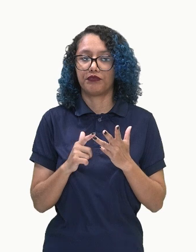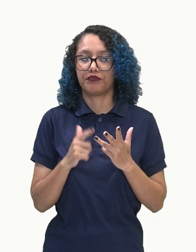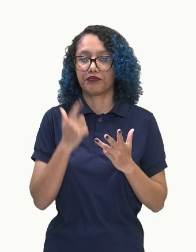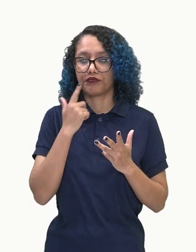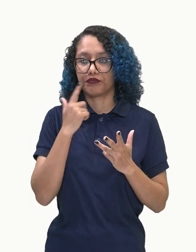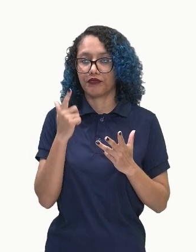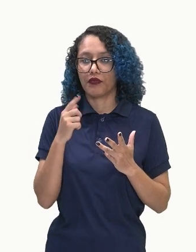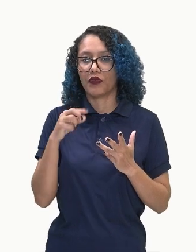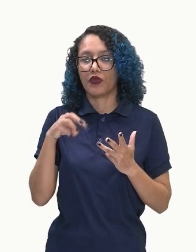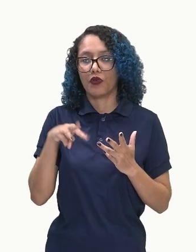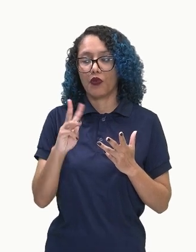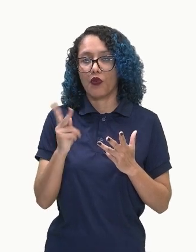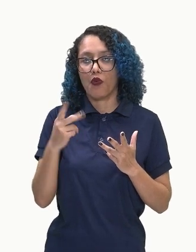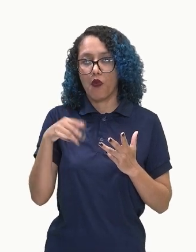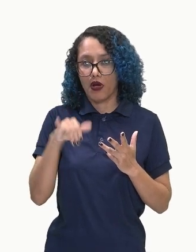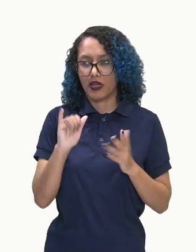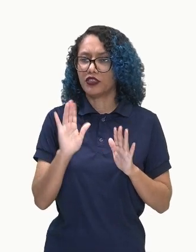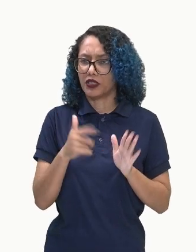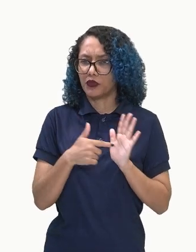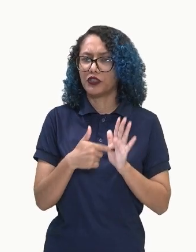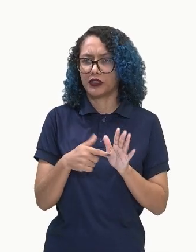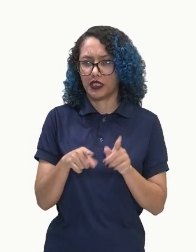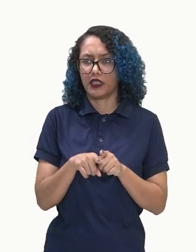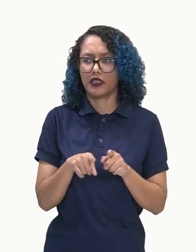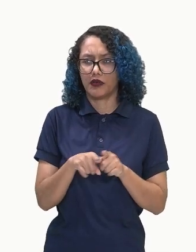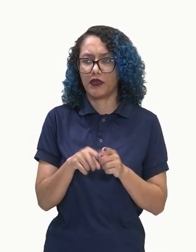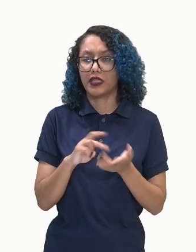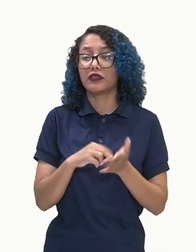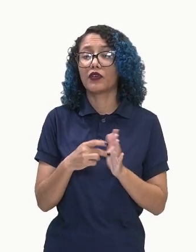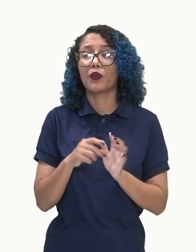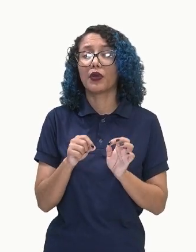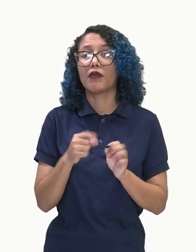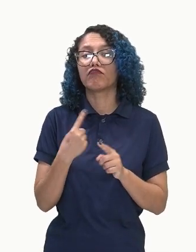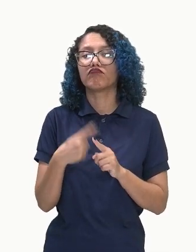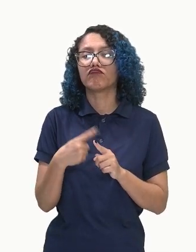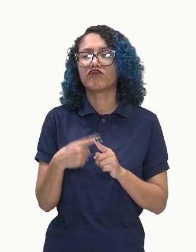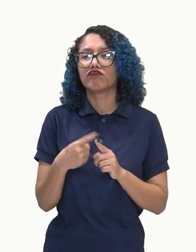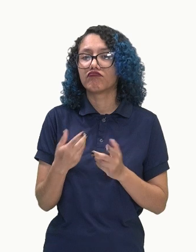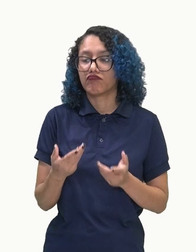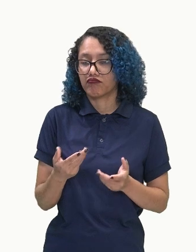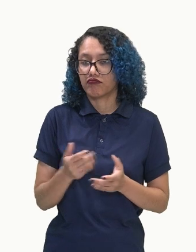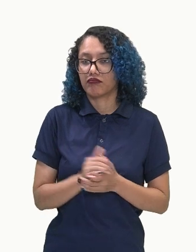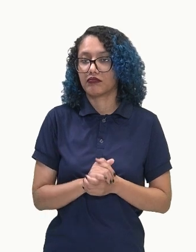essa palavrinha anteriormente, né? Significa